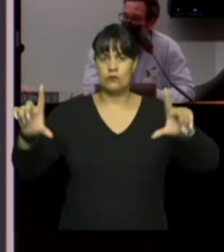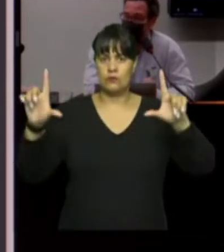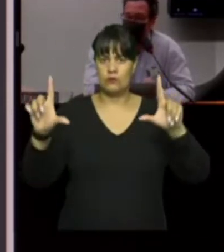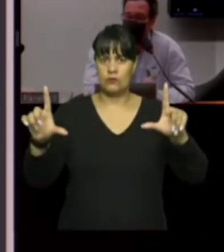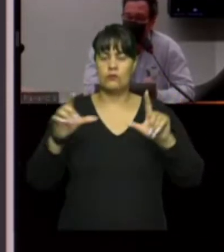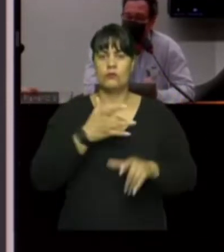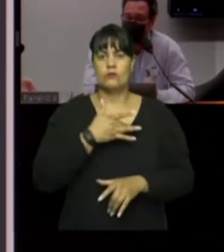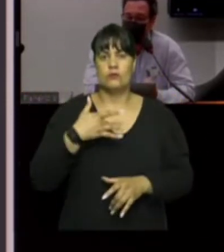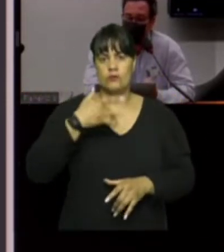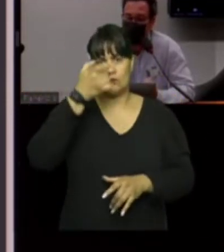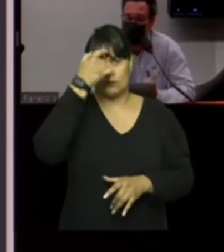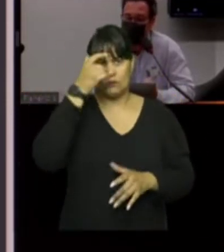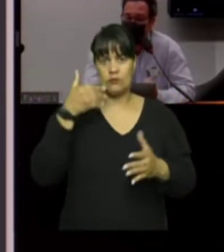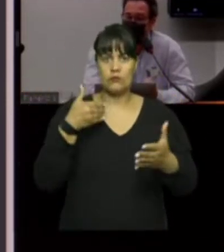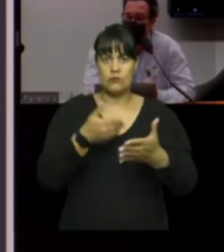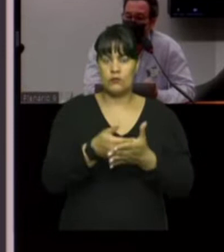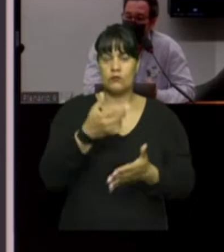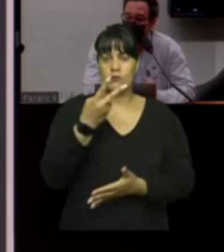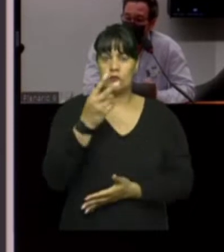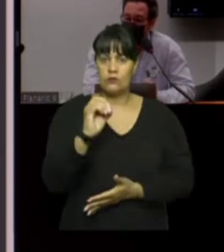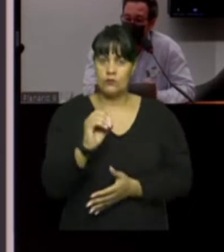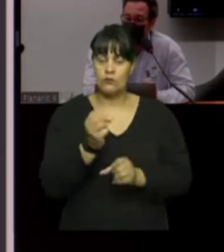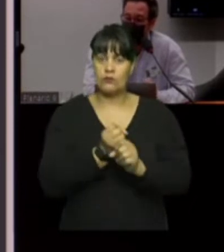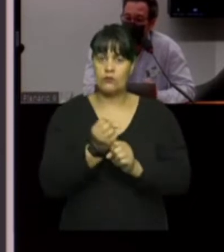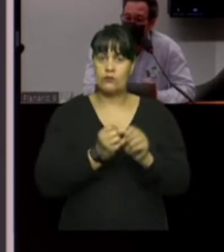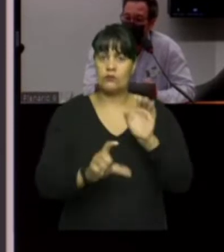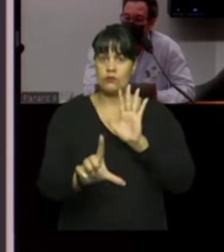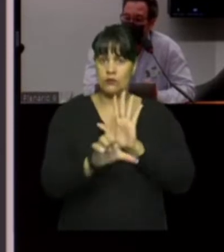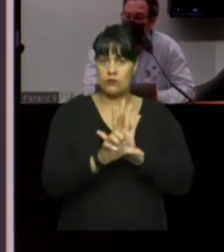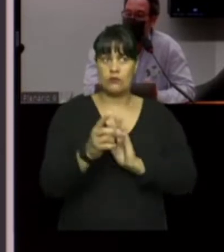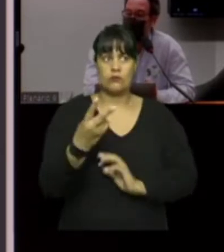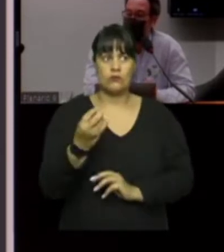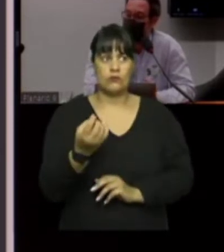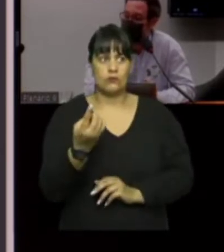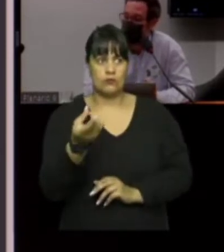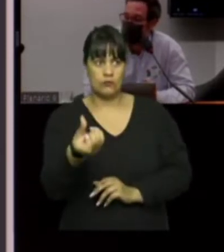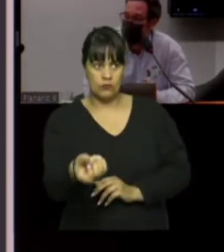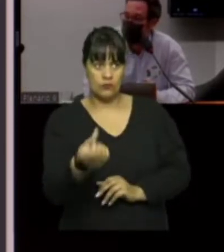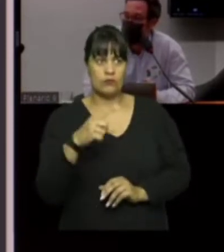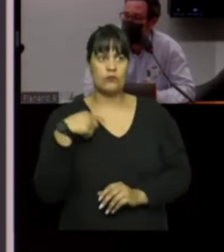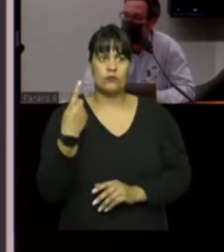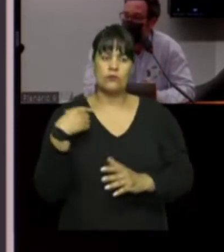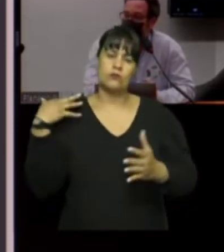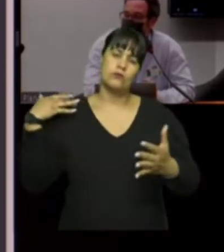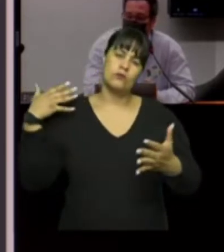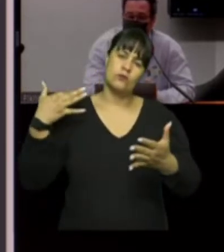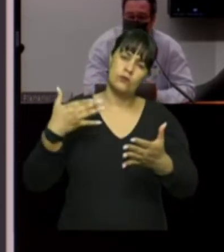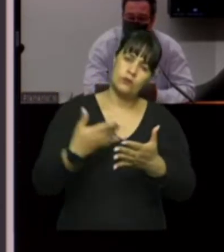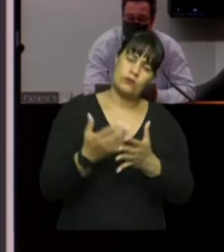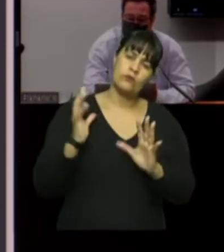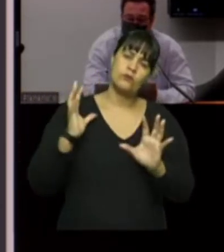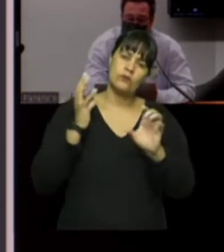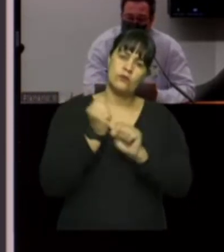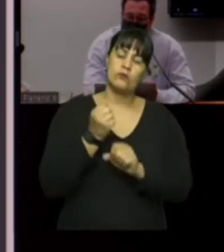Lei 10.216, de modo que nós fizemos uma análise dos últimos 20 anos da política de saúde mental no